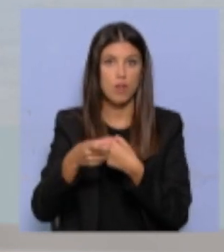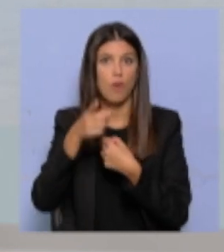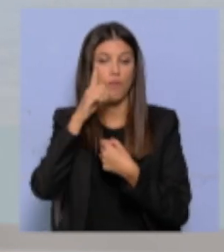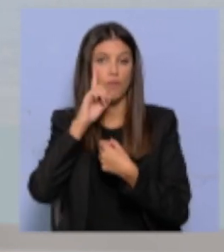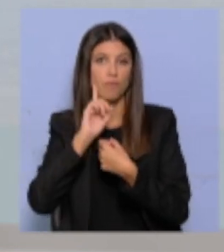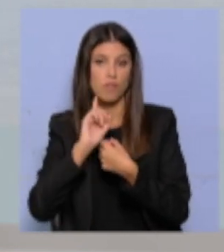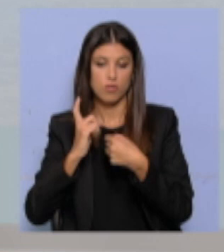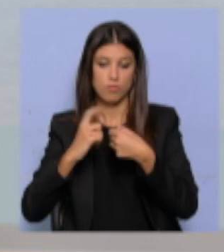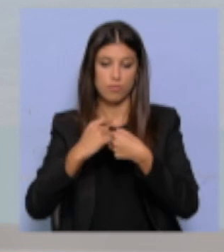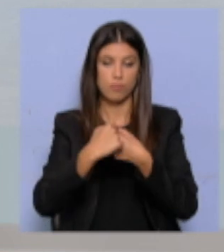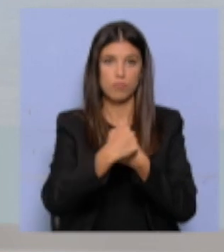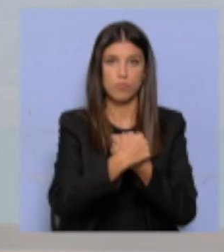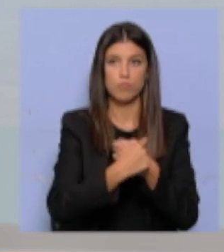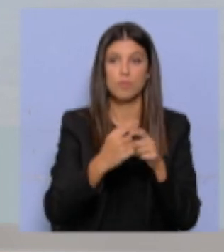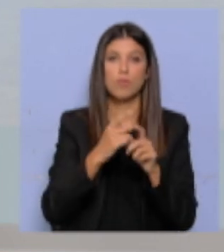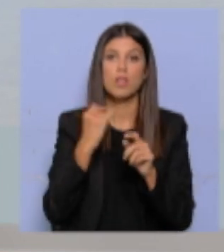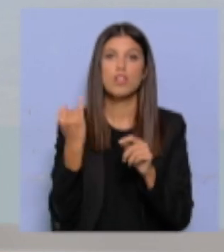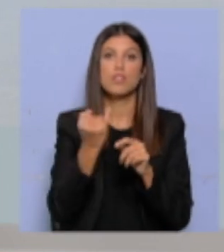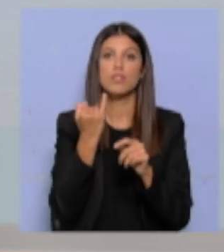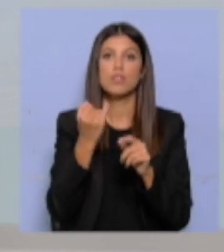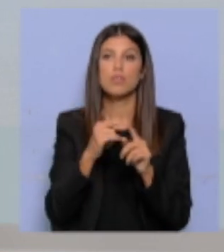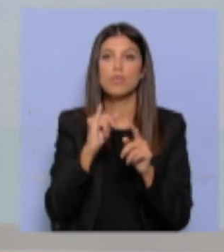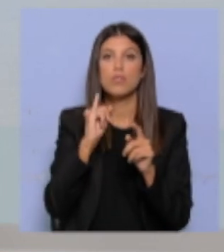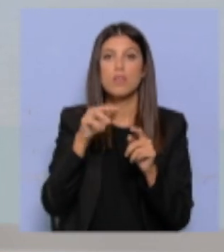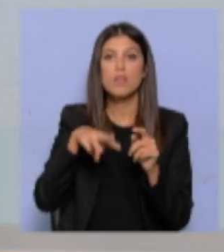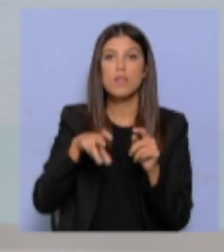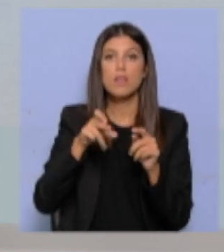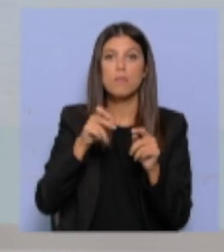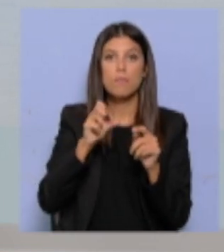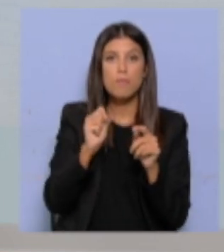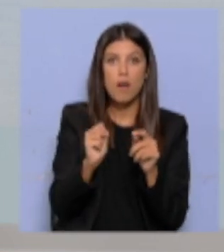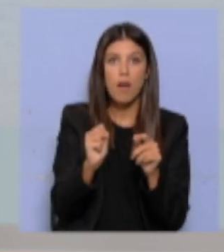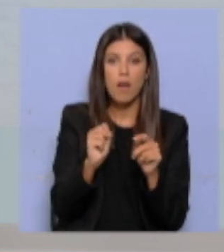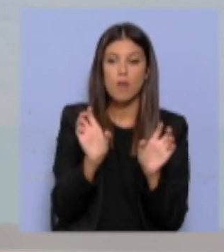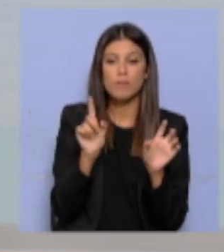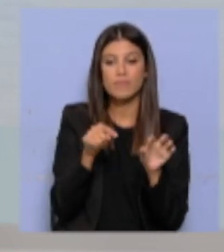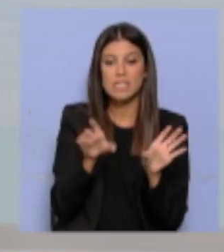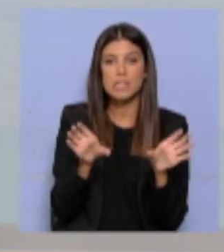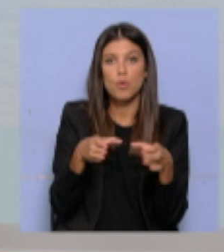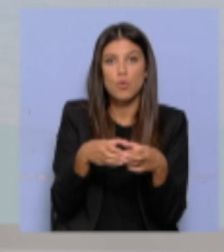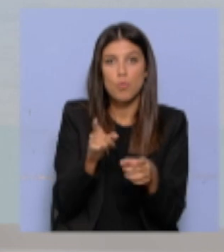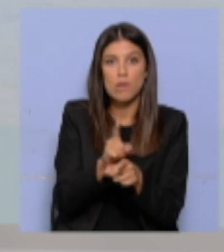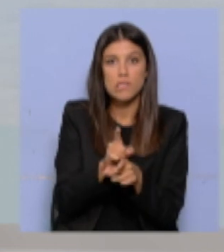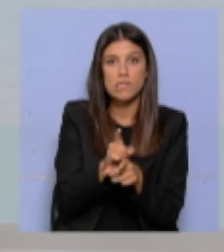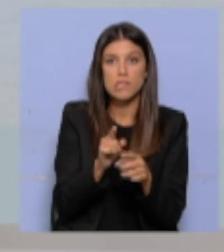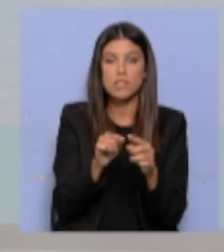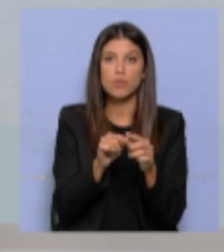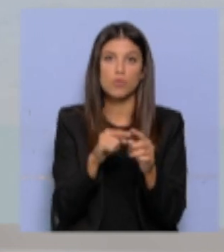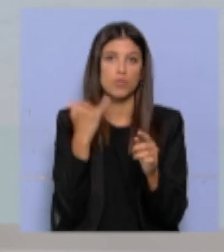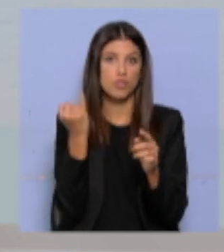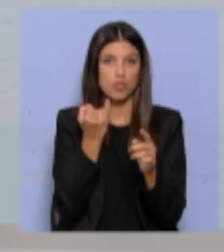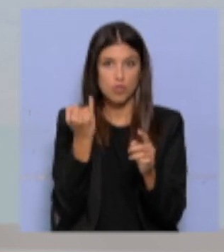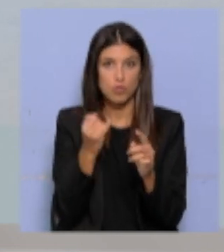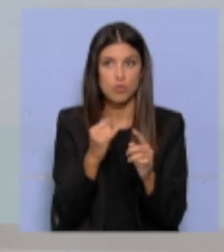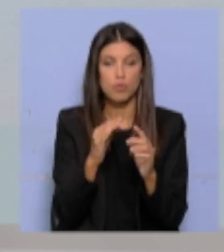institutos, portanto, naturalmente estes IMAG, este grupo IMAG, dos Institutos Missionários